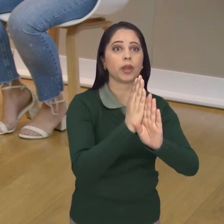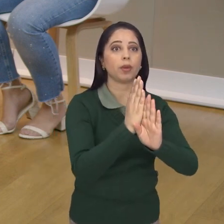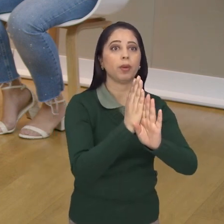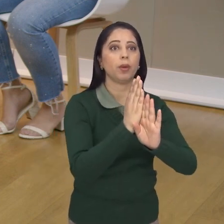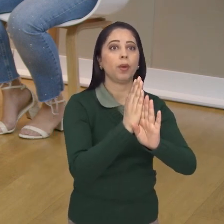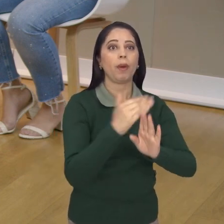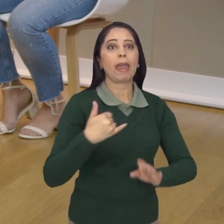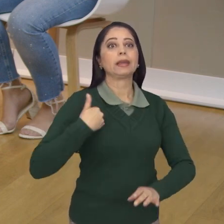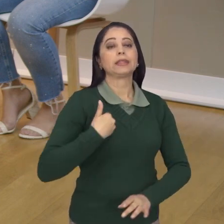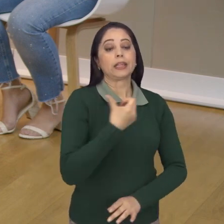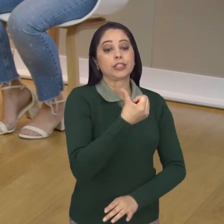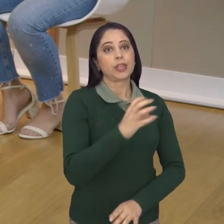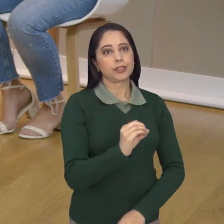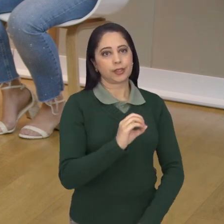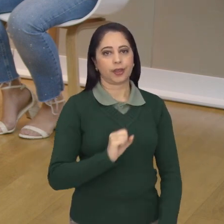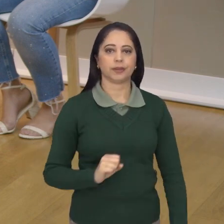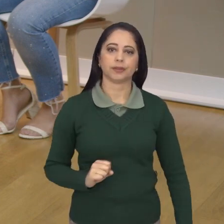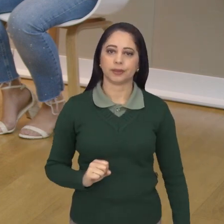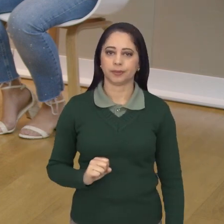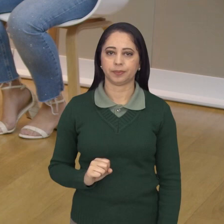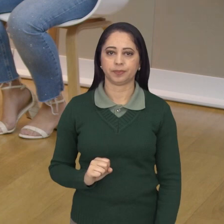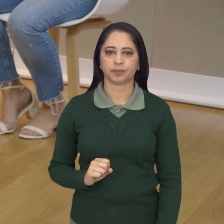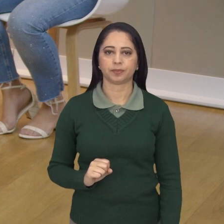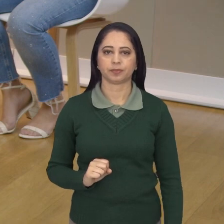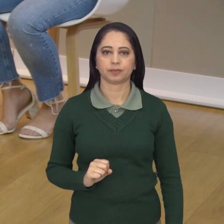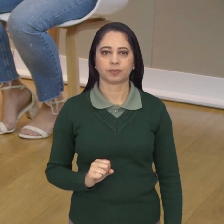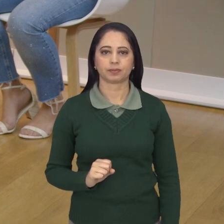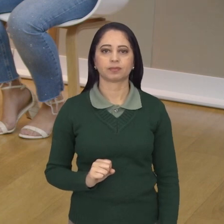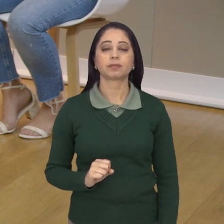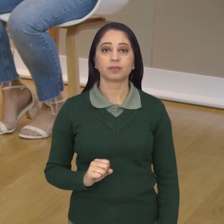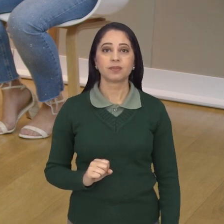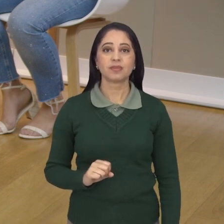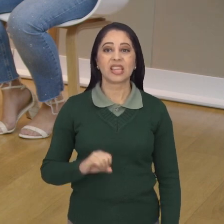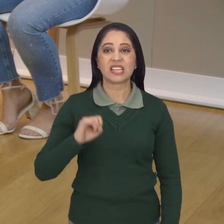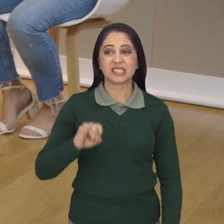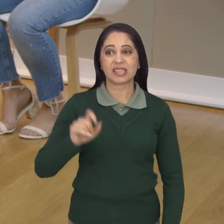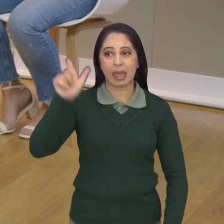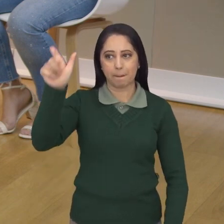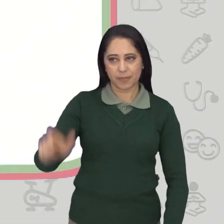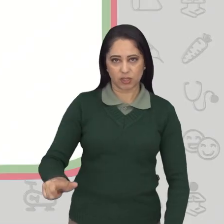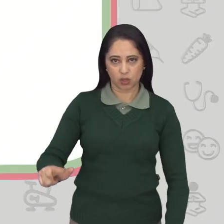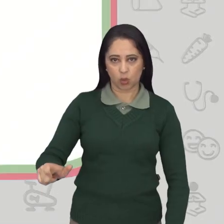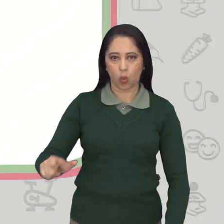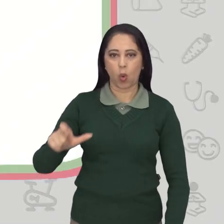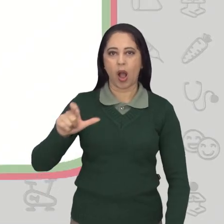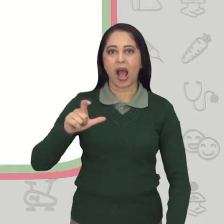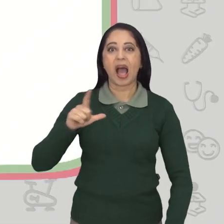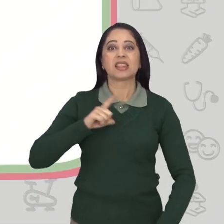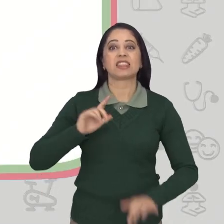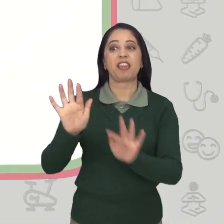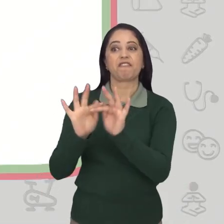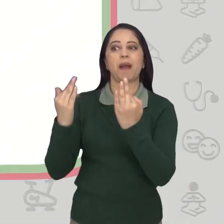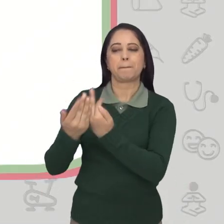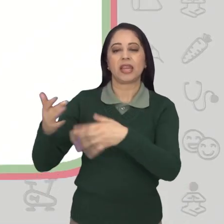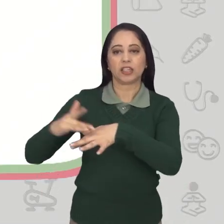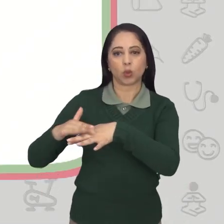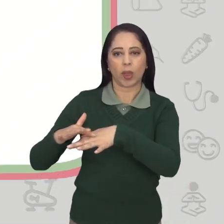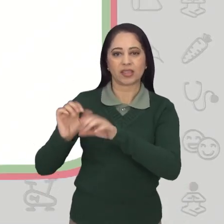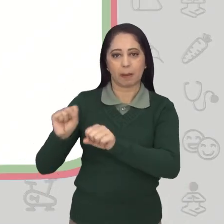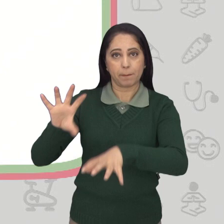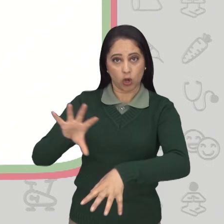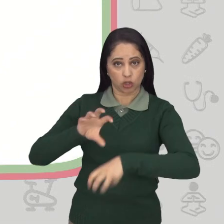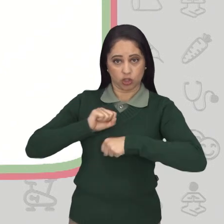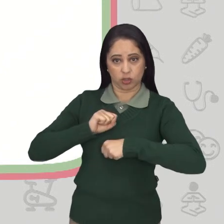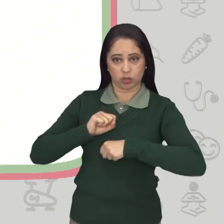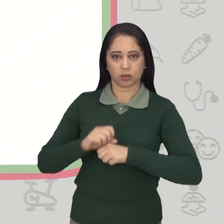doença, como tratar e fica tudo bem. O próximo, por favor, Matheus, olha lá. Quem tem familiares celíacos faz parte do grupo de risco? É mito